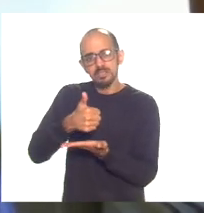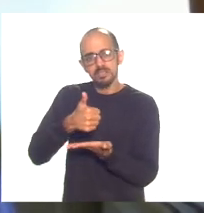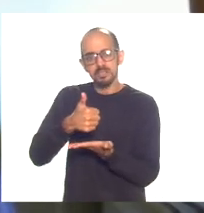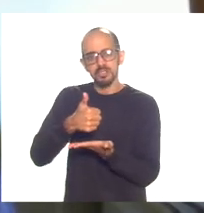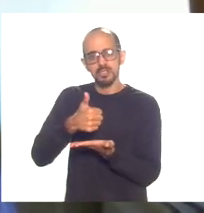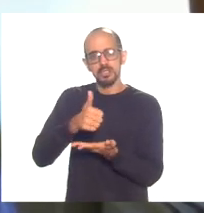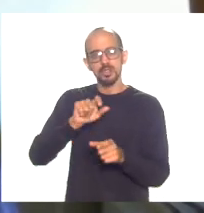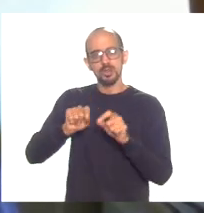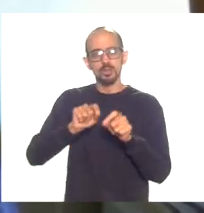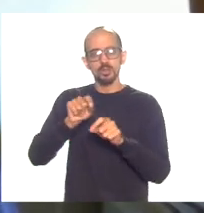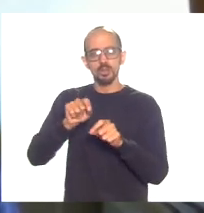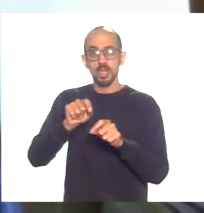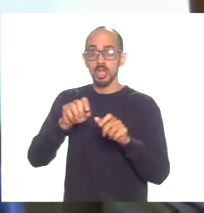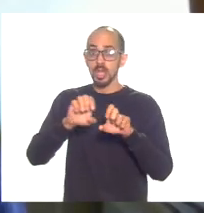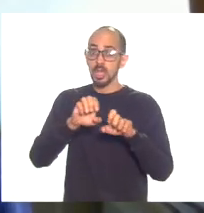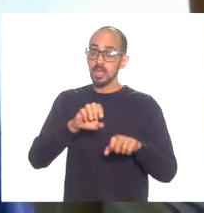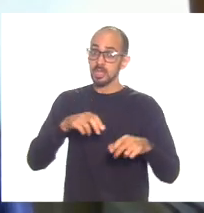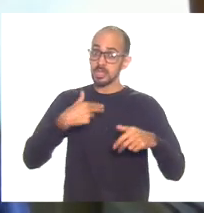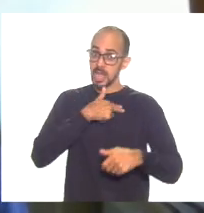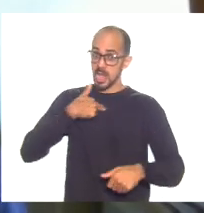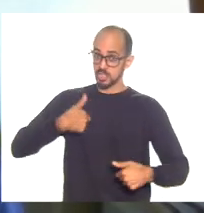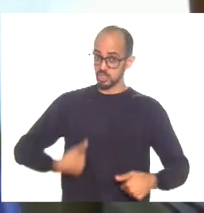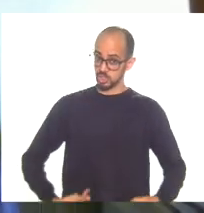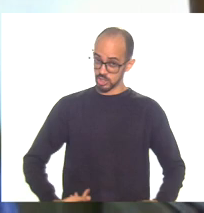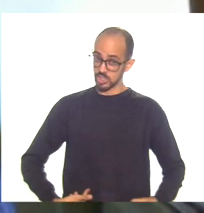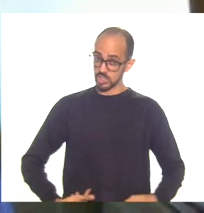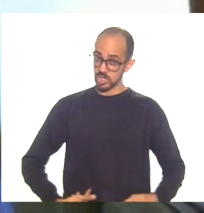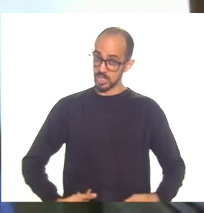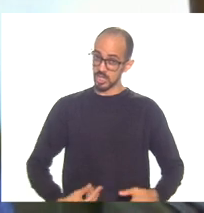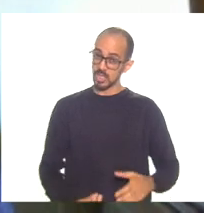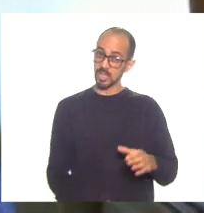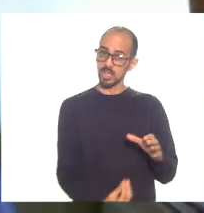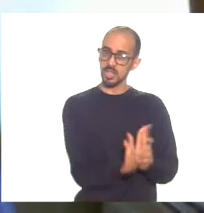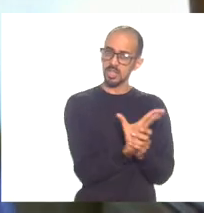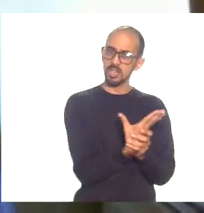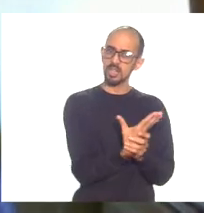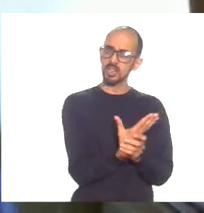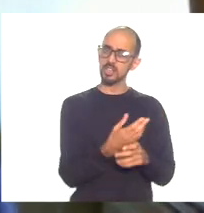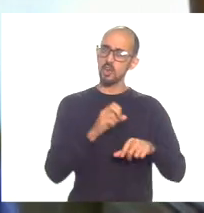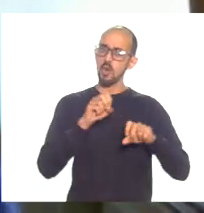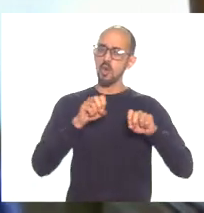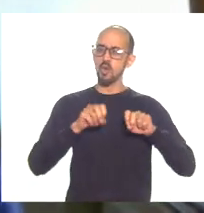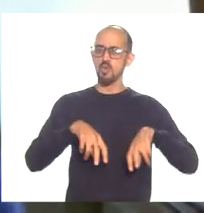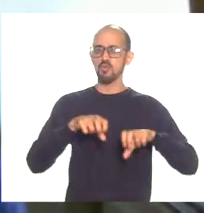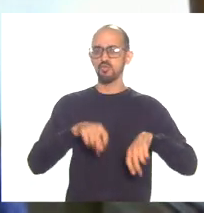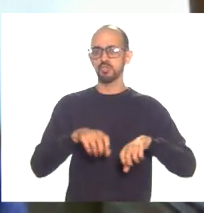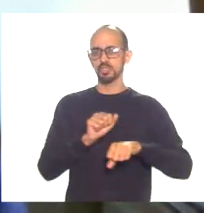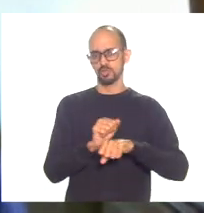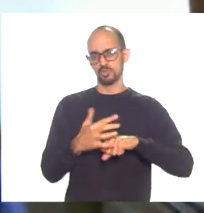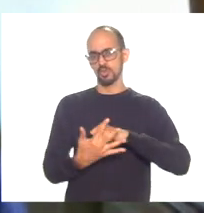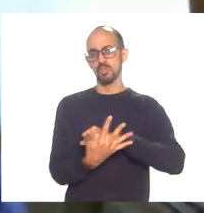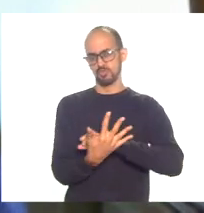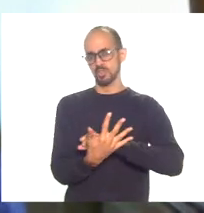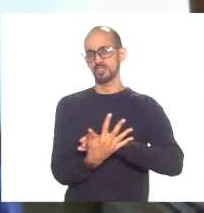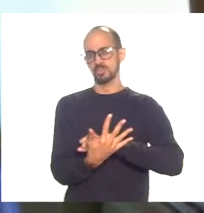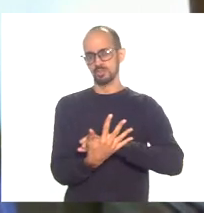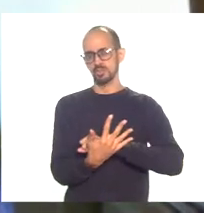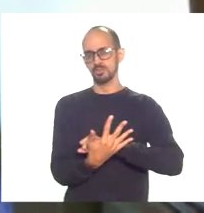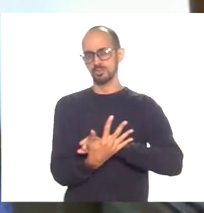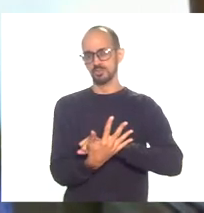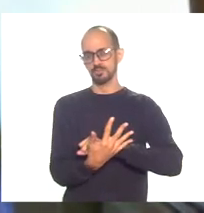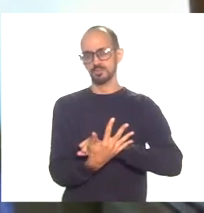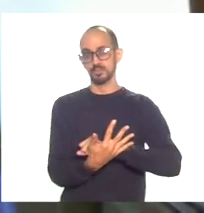que a China deu origem ao vírus do Covid-19 e